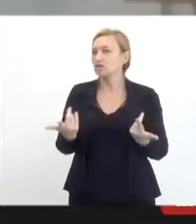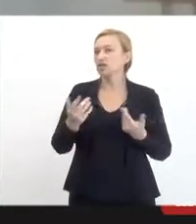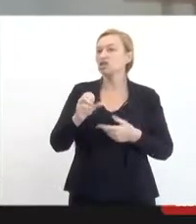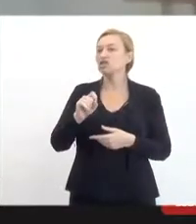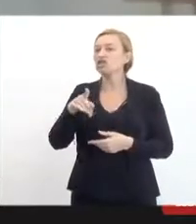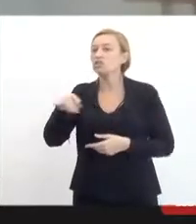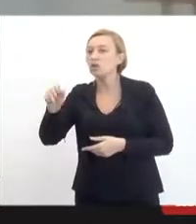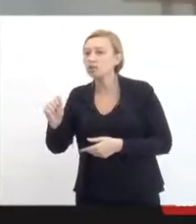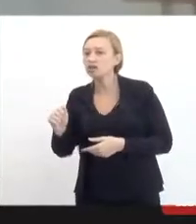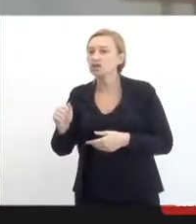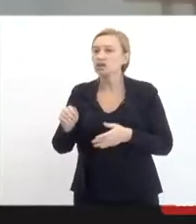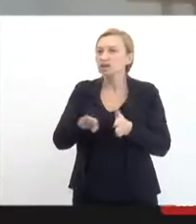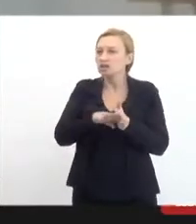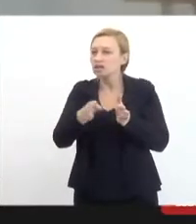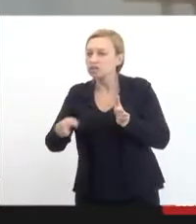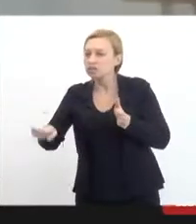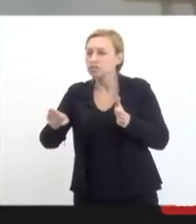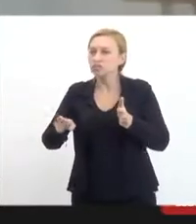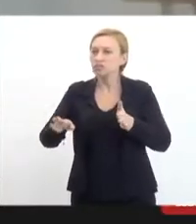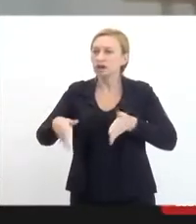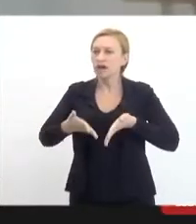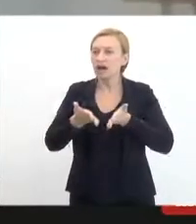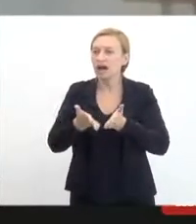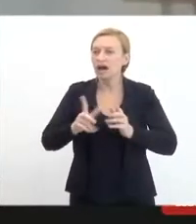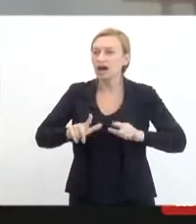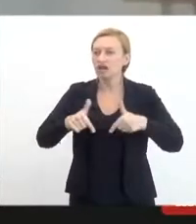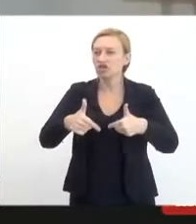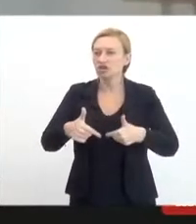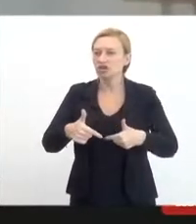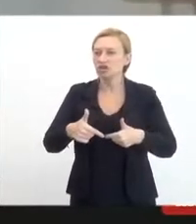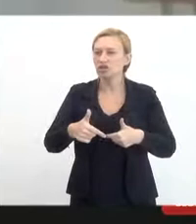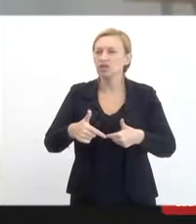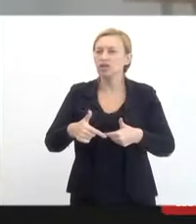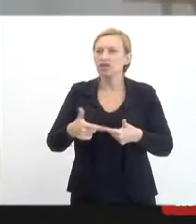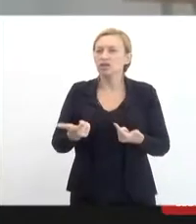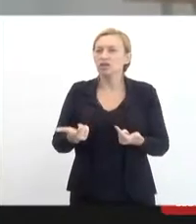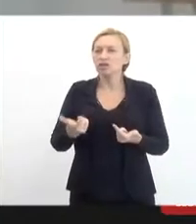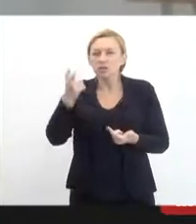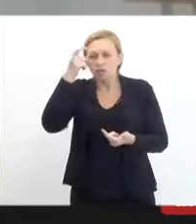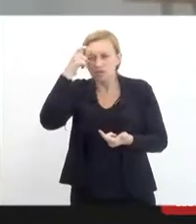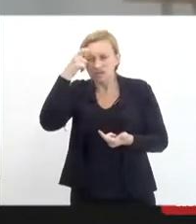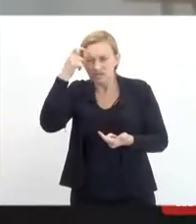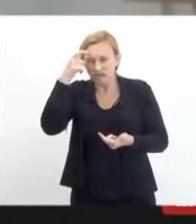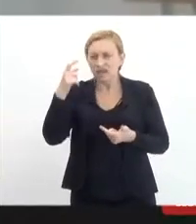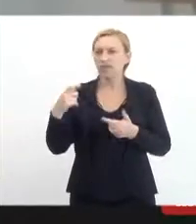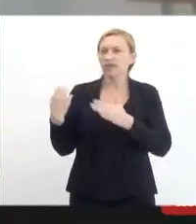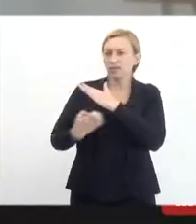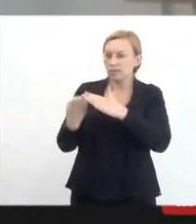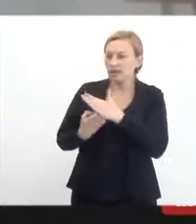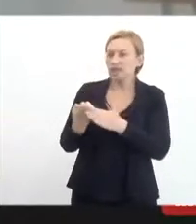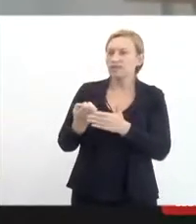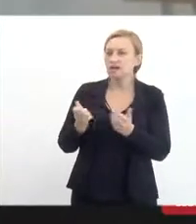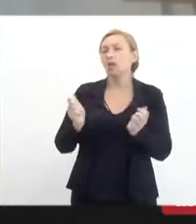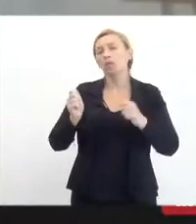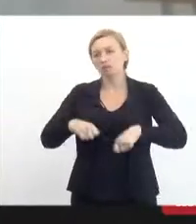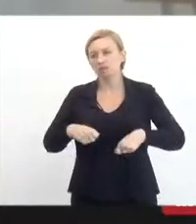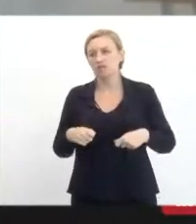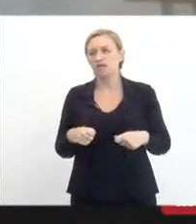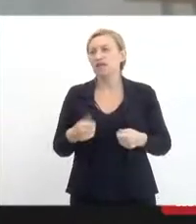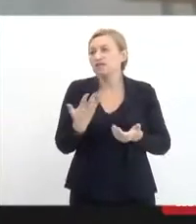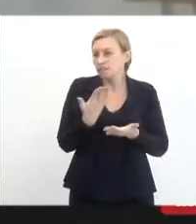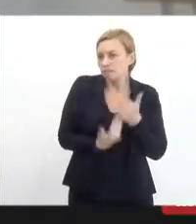operavam em alto mar. Então, consciente, a empresa consciente dessa impossibilidade de se creditar de